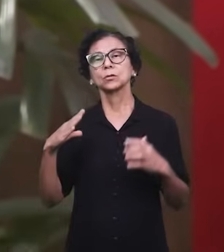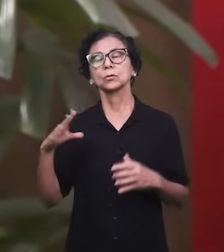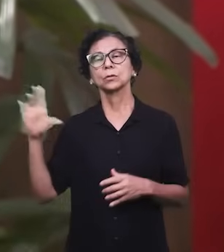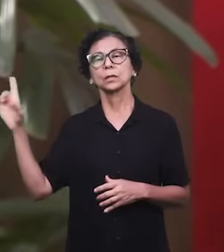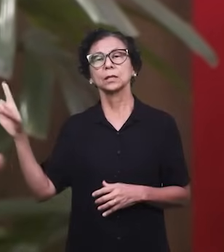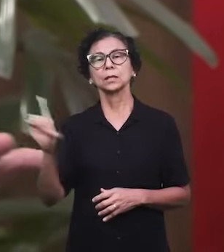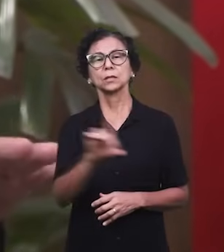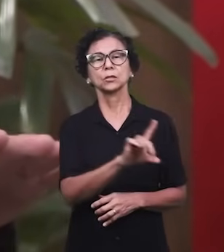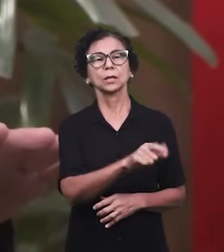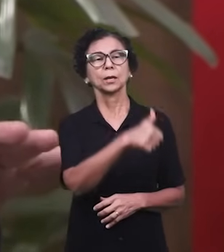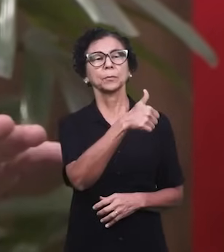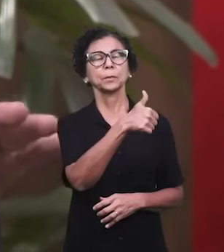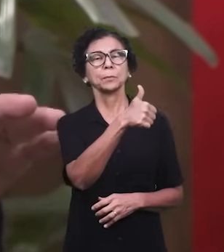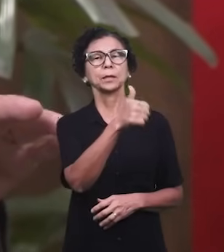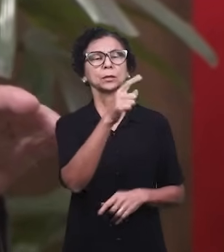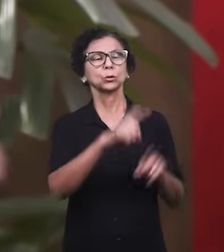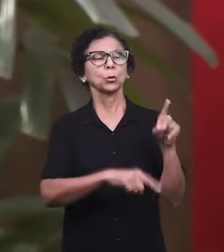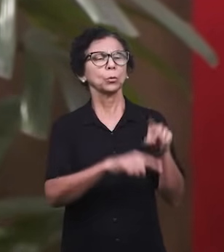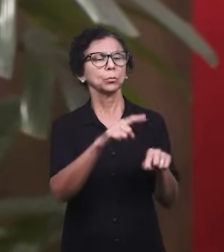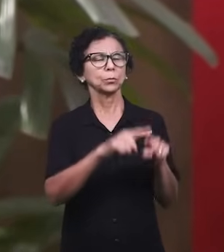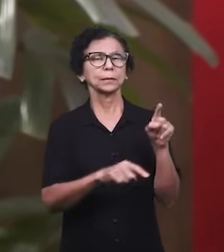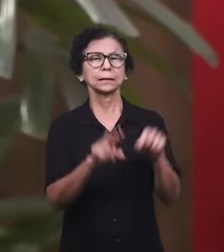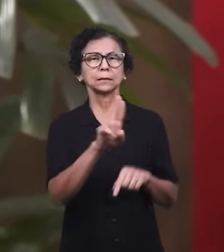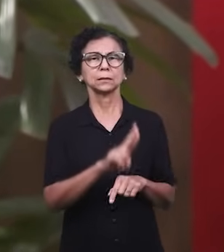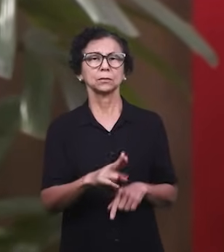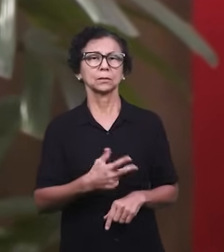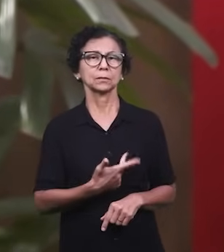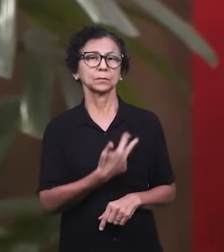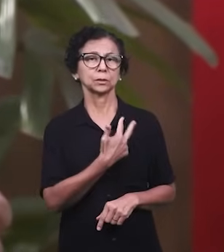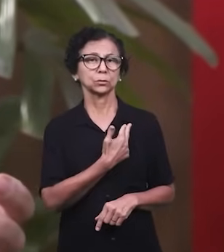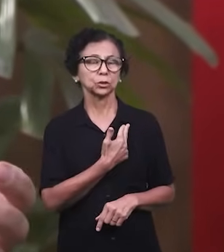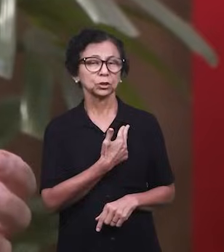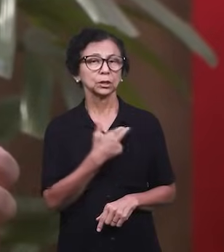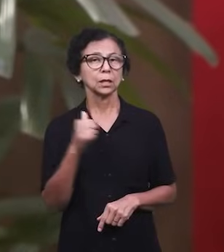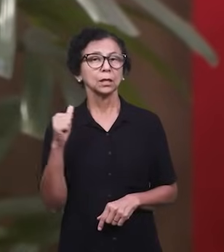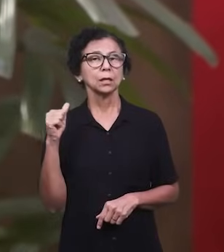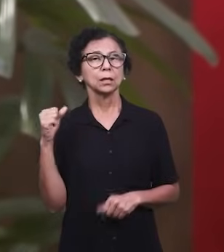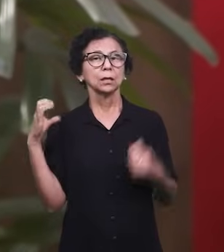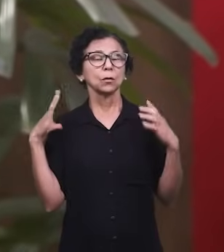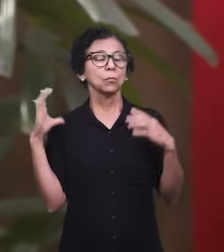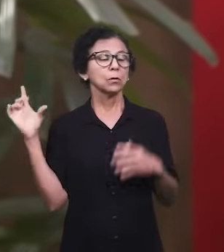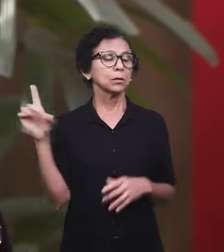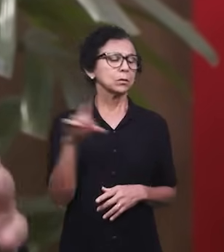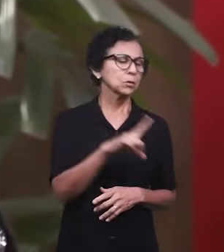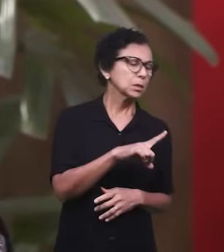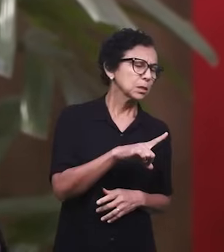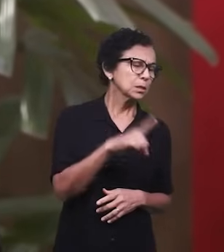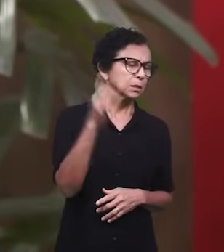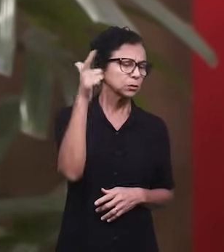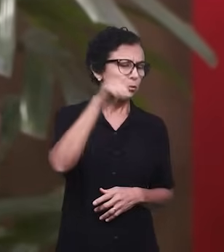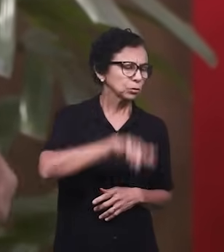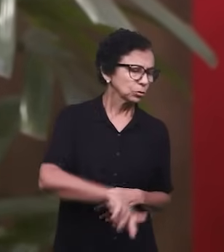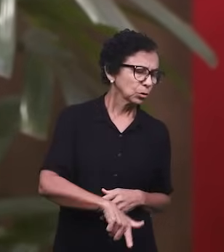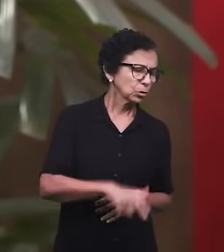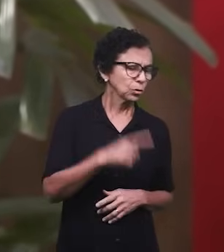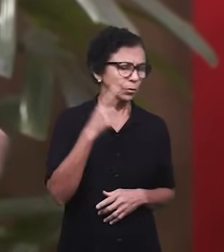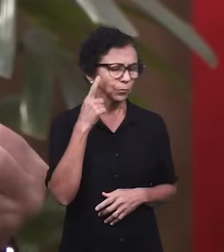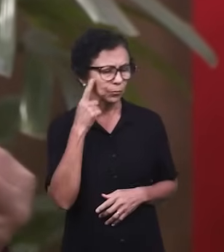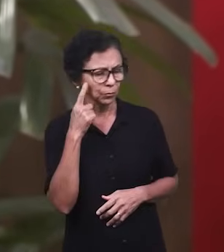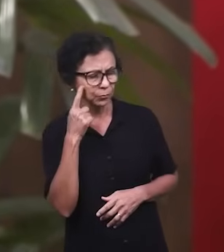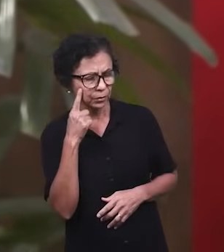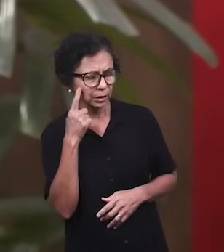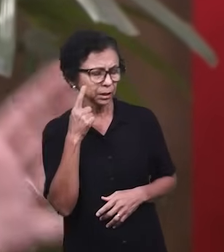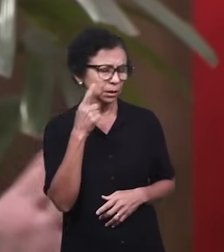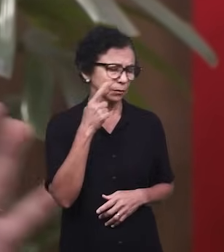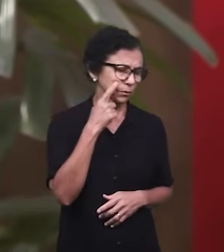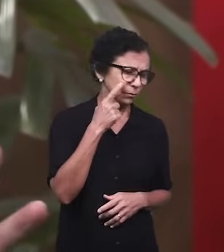em todos os instrumentos cirúrgicos que os médicos iriam usar para aquela cirurgia e ali ele revisava e o que não estava